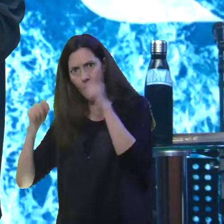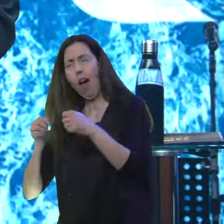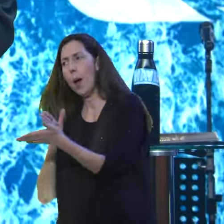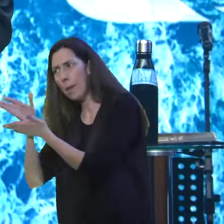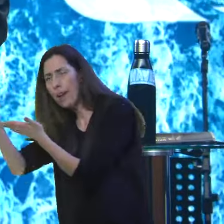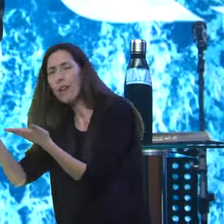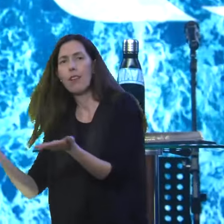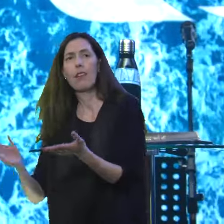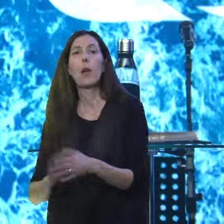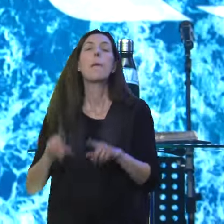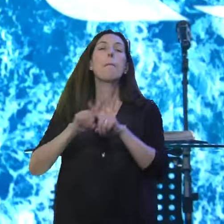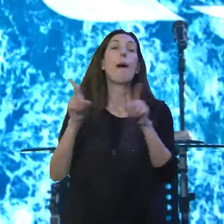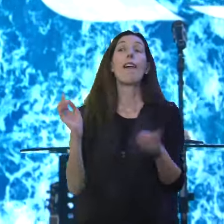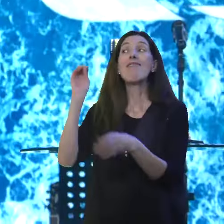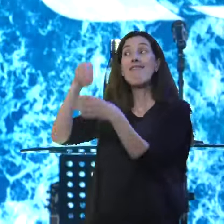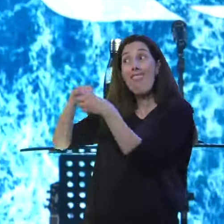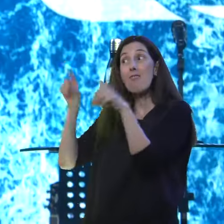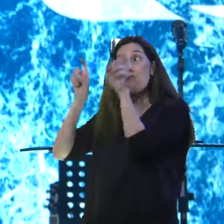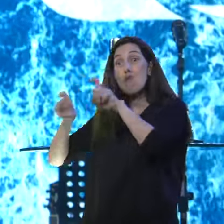shopping, não.